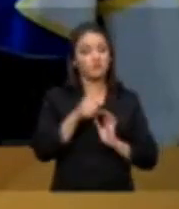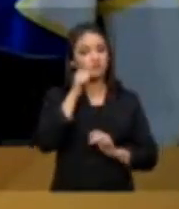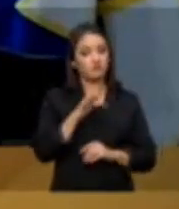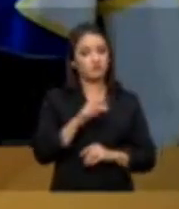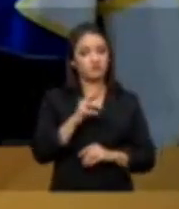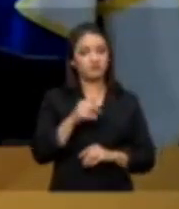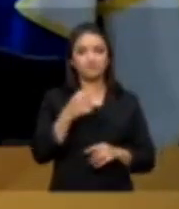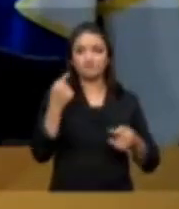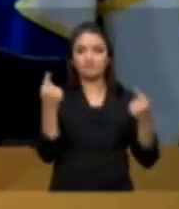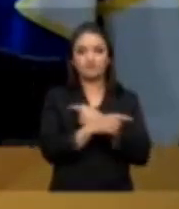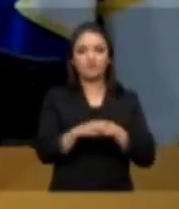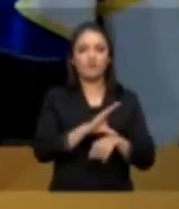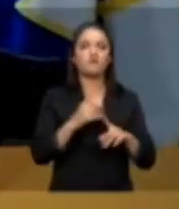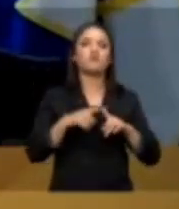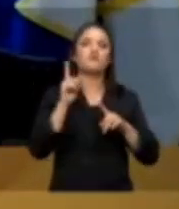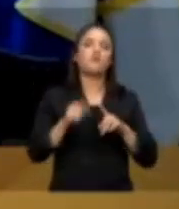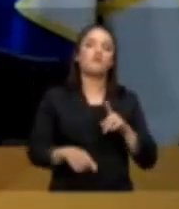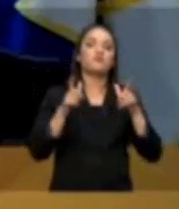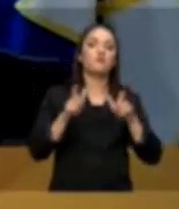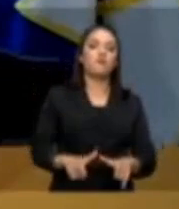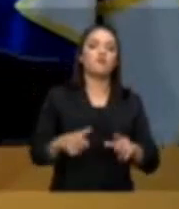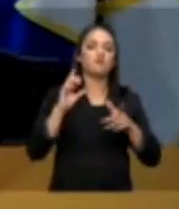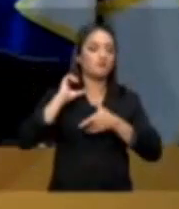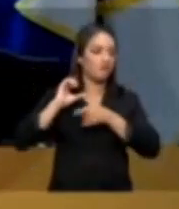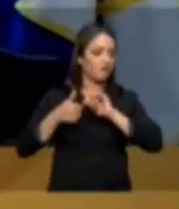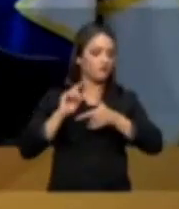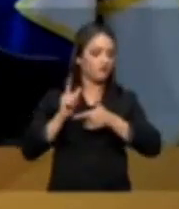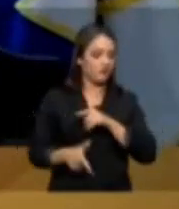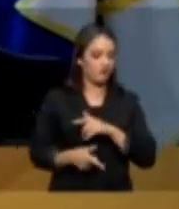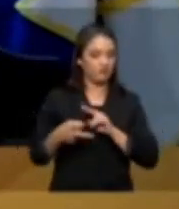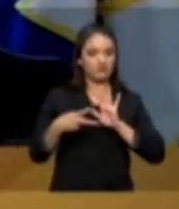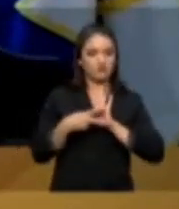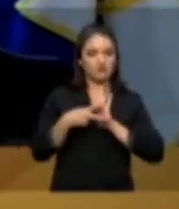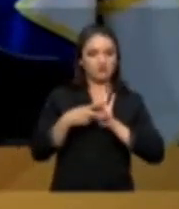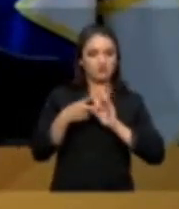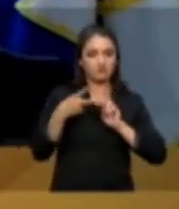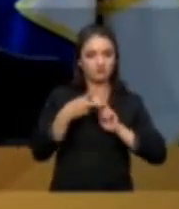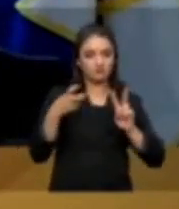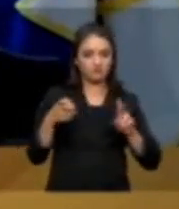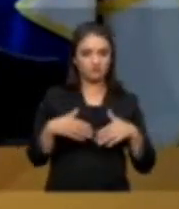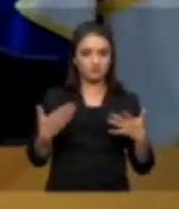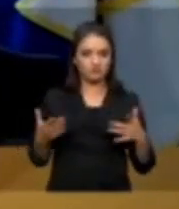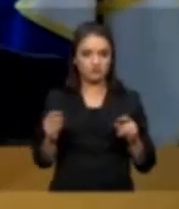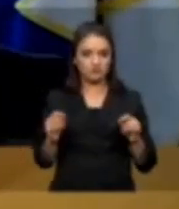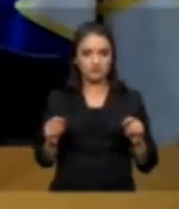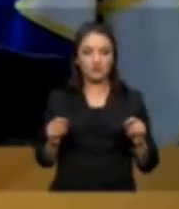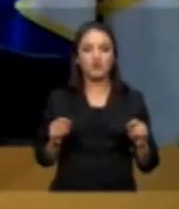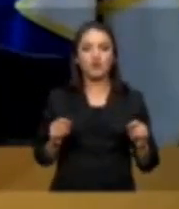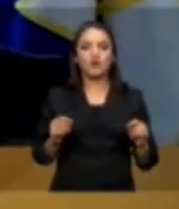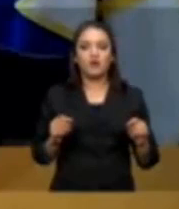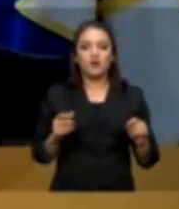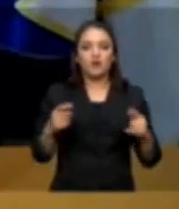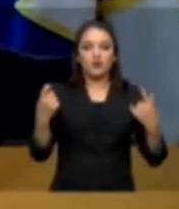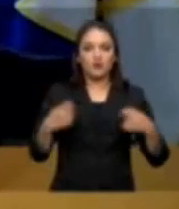sobre área de tradicional ocupação indígena. O desligue da causa, pois, requer